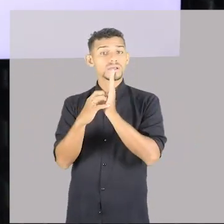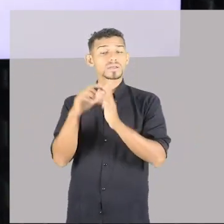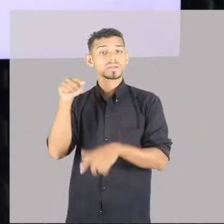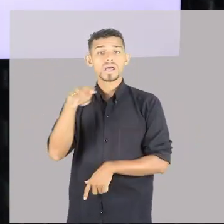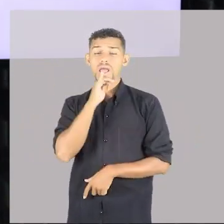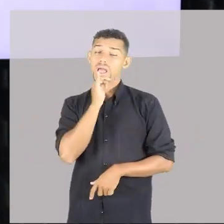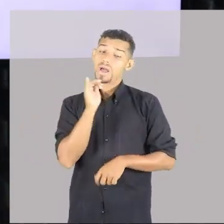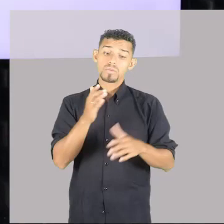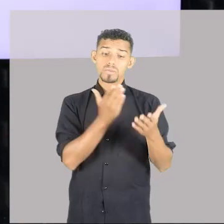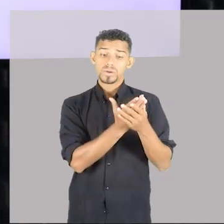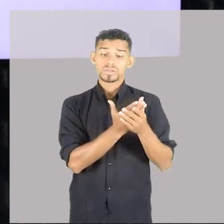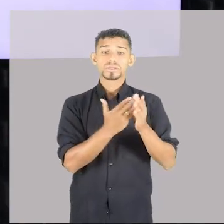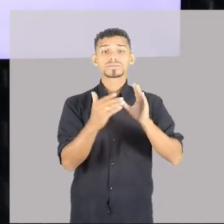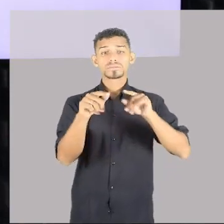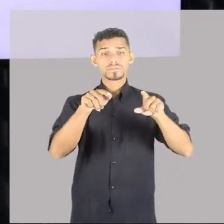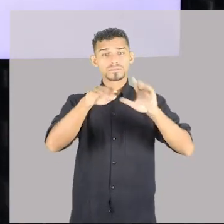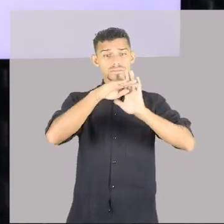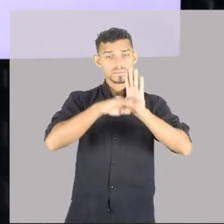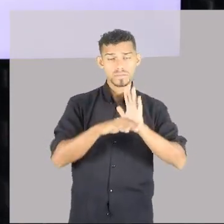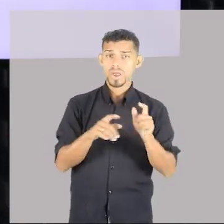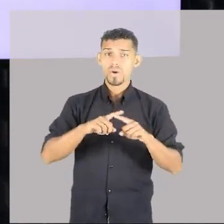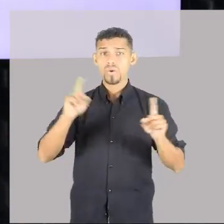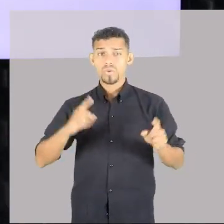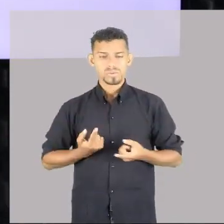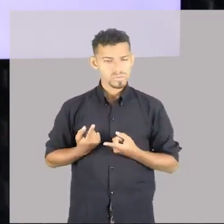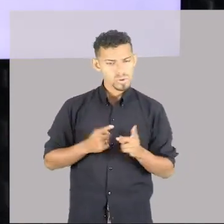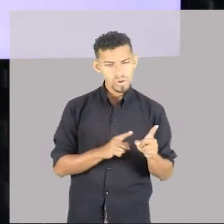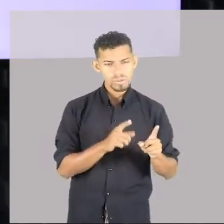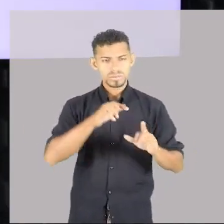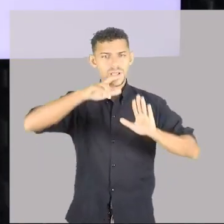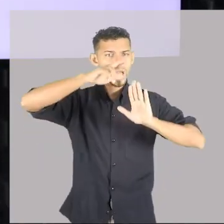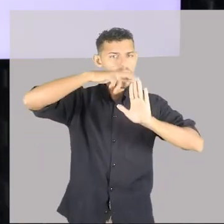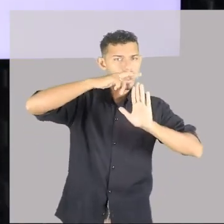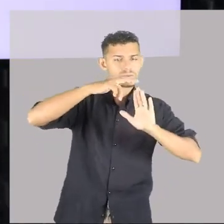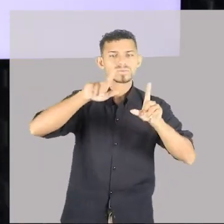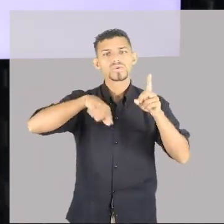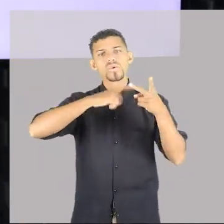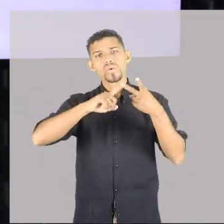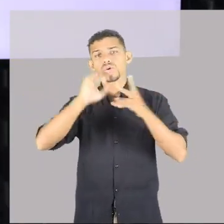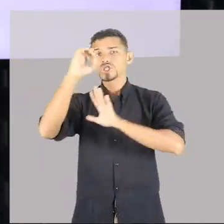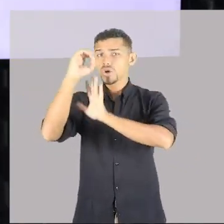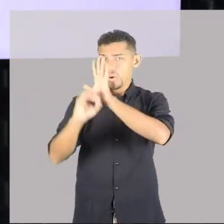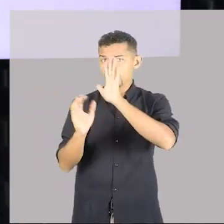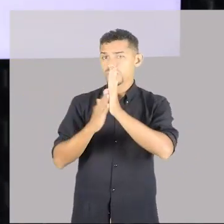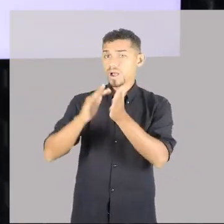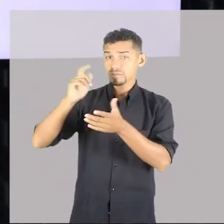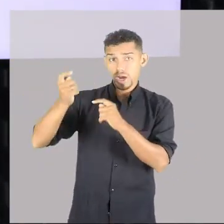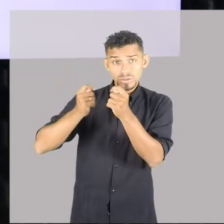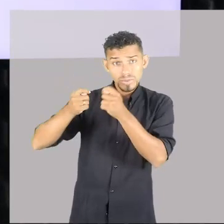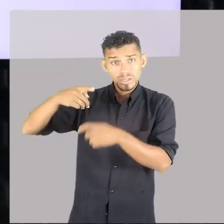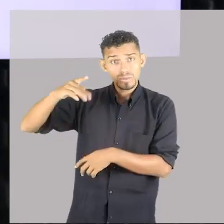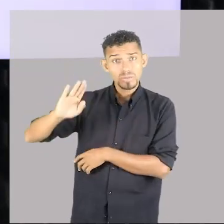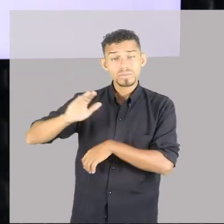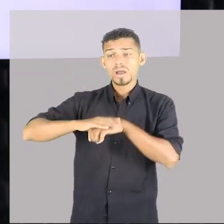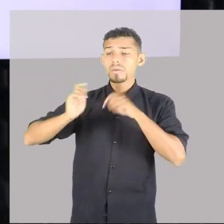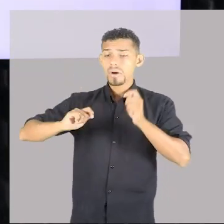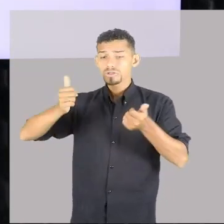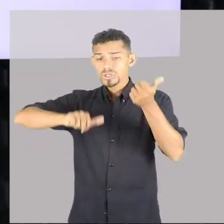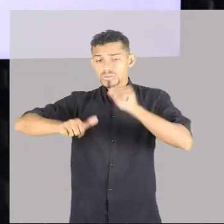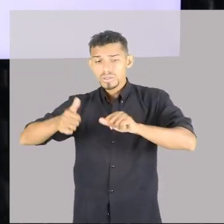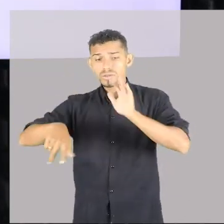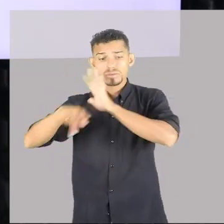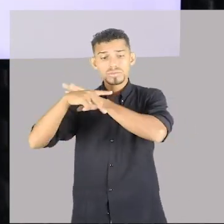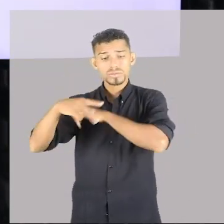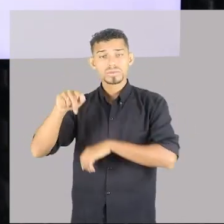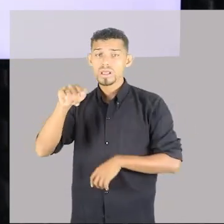administrativo, ou por provocação por meio de recurso, ou de ofício, a própria administração pública pode rever a sua